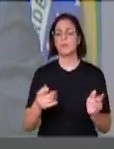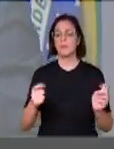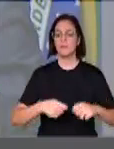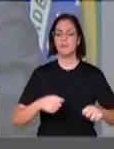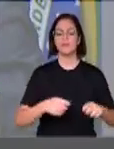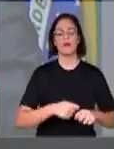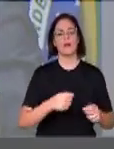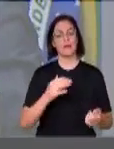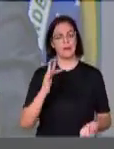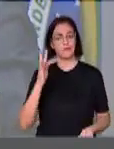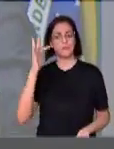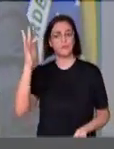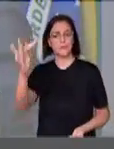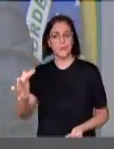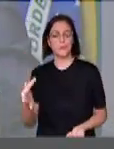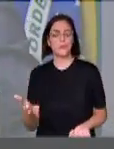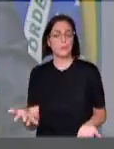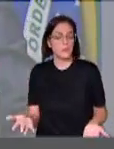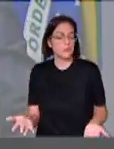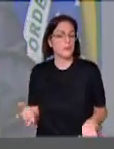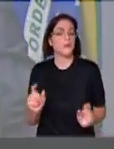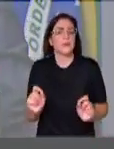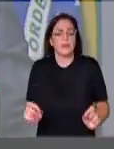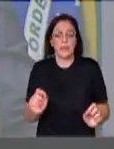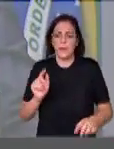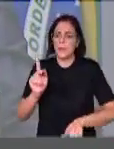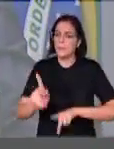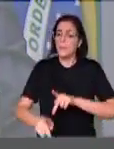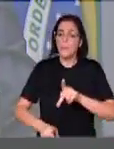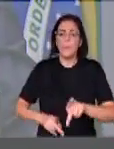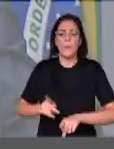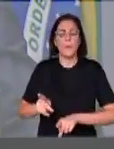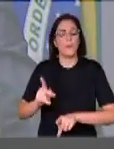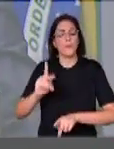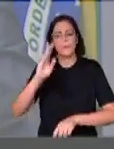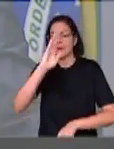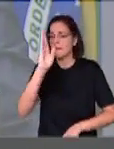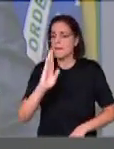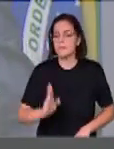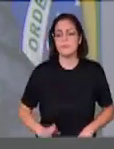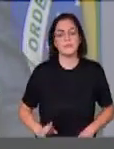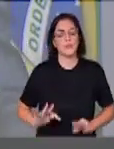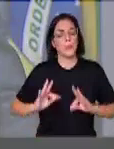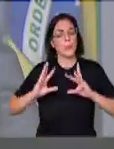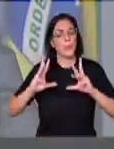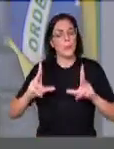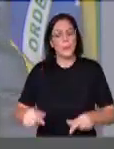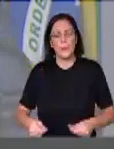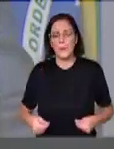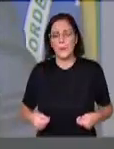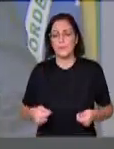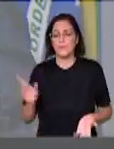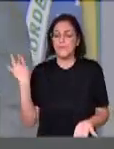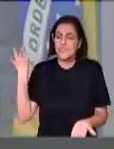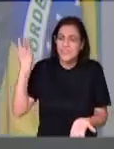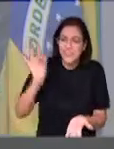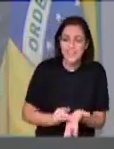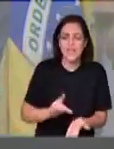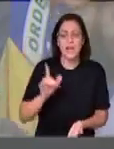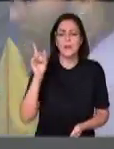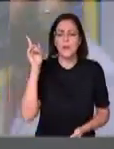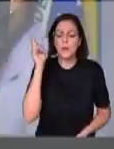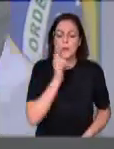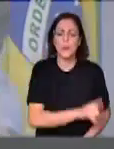levar a um destino onde o povo brasileiro e essa nação possa se tornar definitivamente